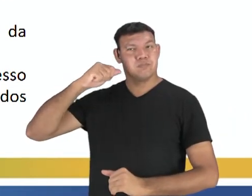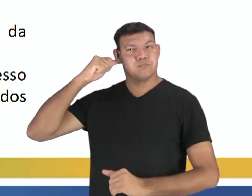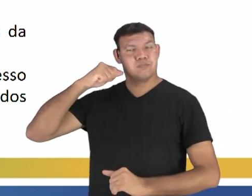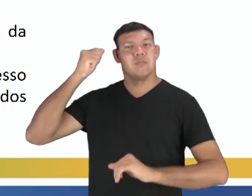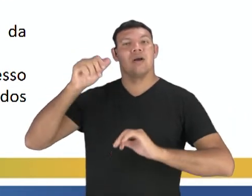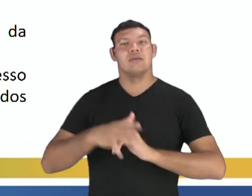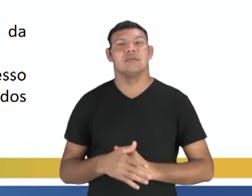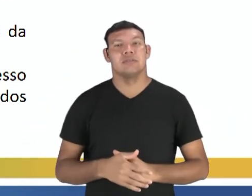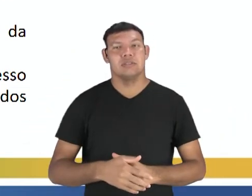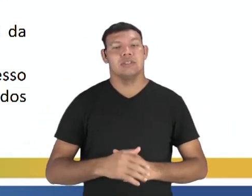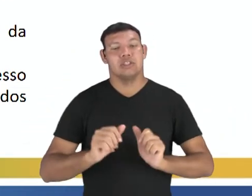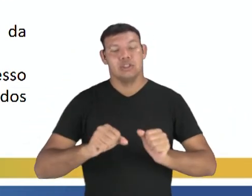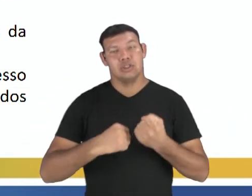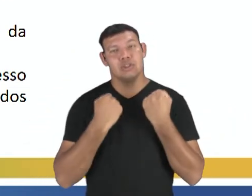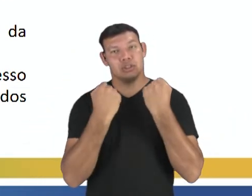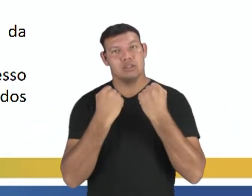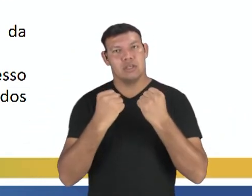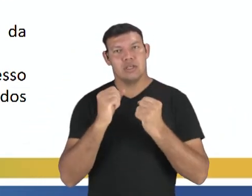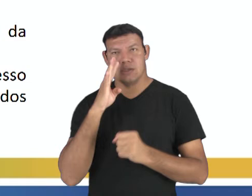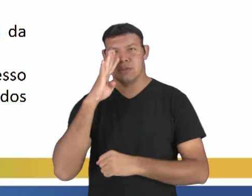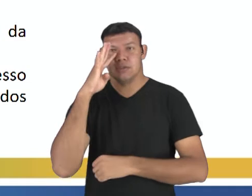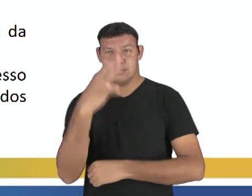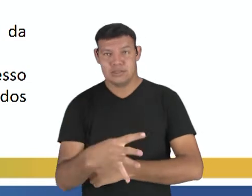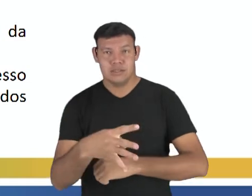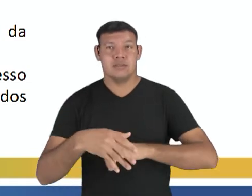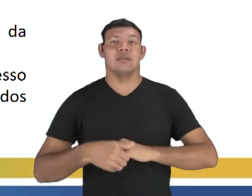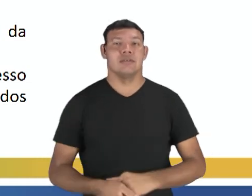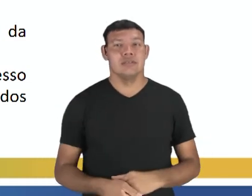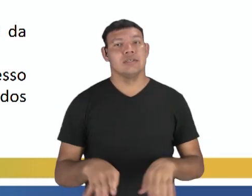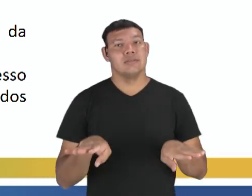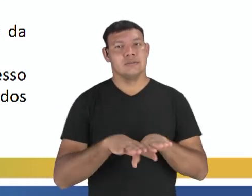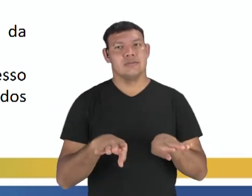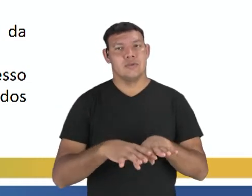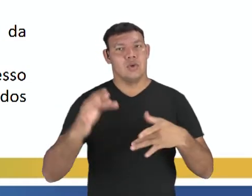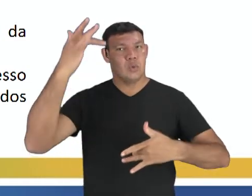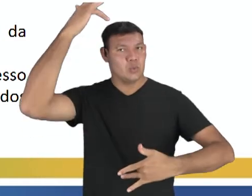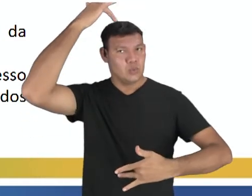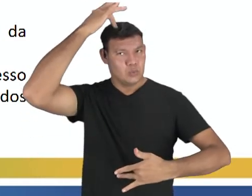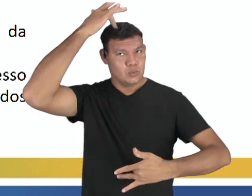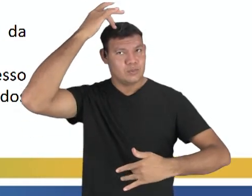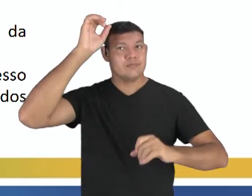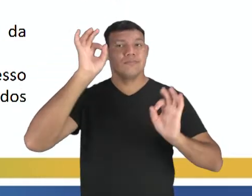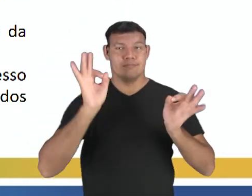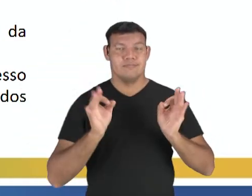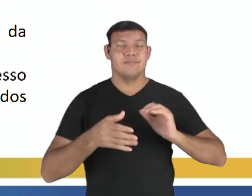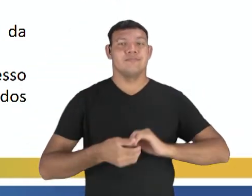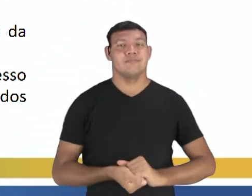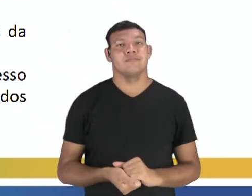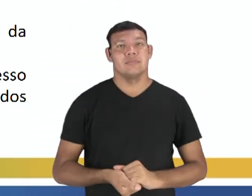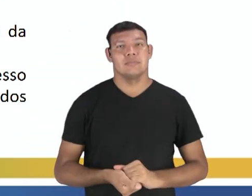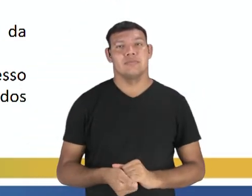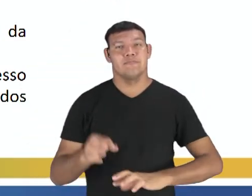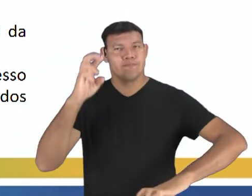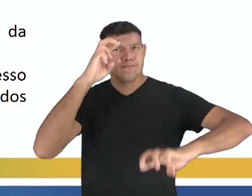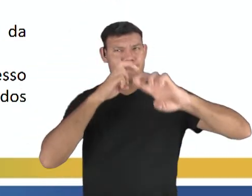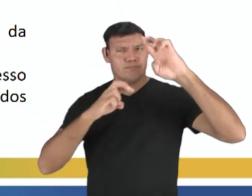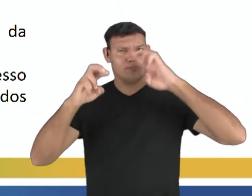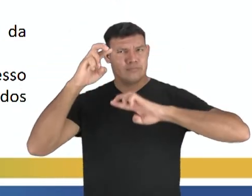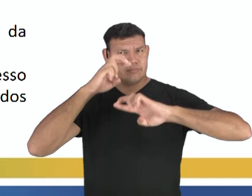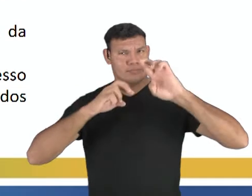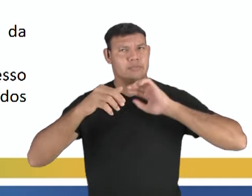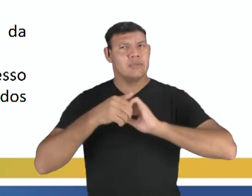advogado de acusação, tem o promotor e tem o réu, que é quem está sendo acusado, ok? Se a gente